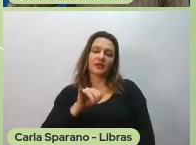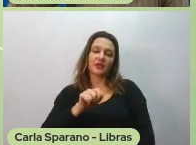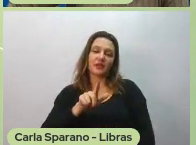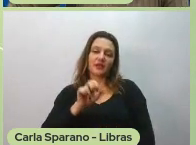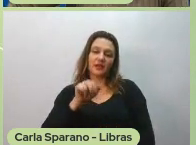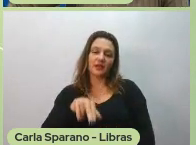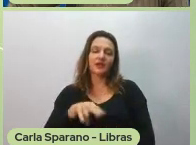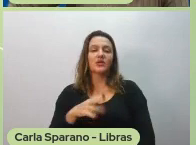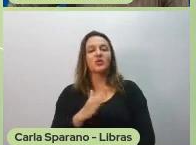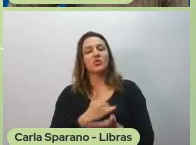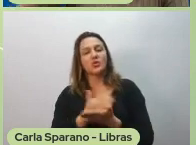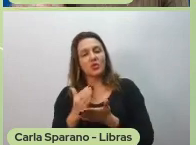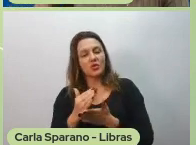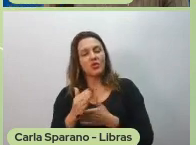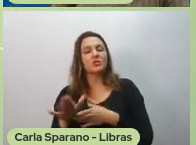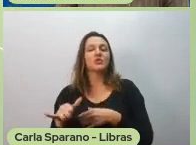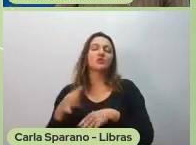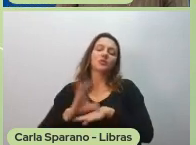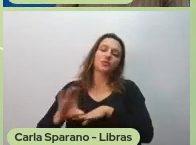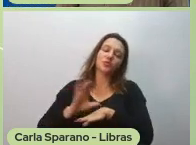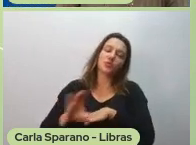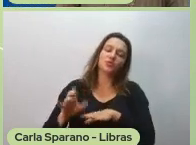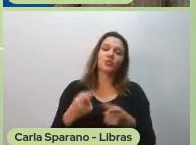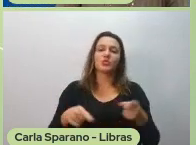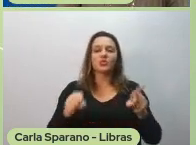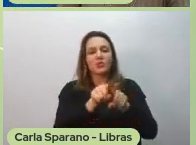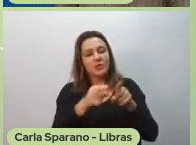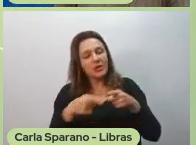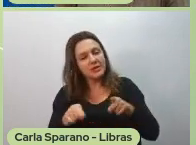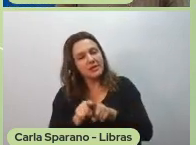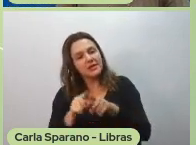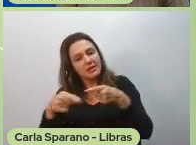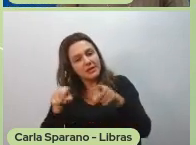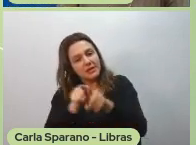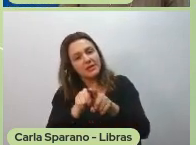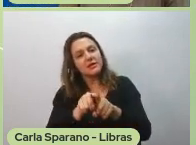dentro, fora esses cursos, essas parcerias que a gente faz